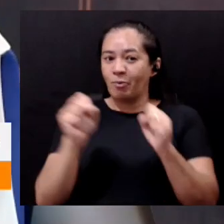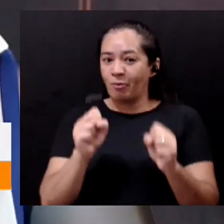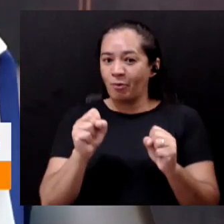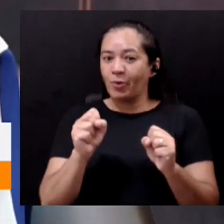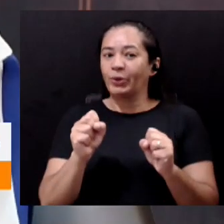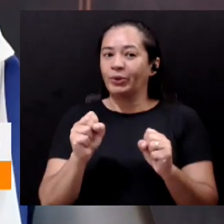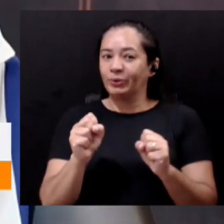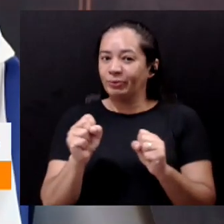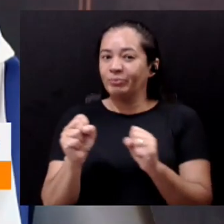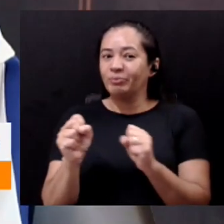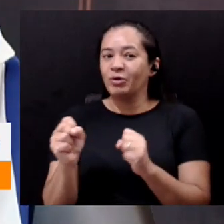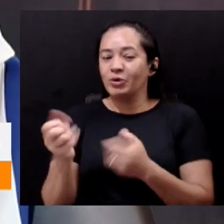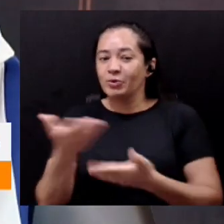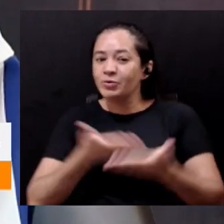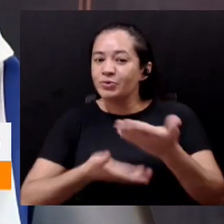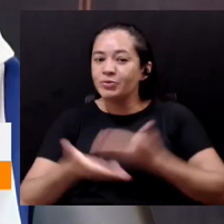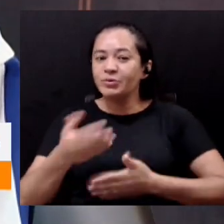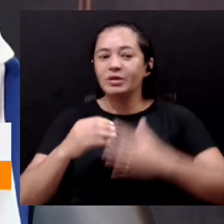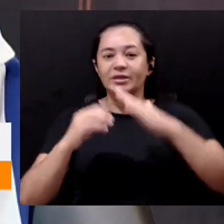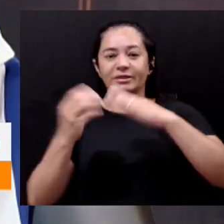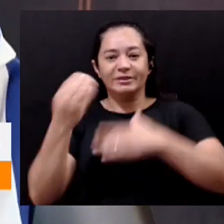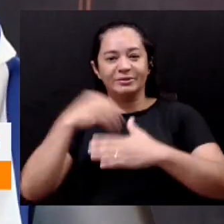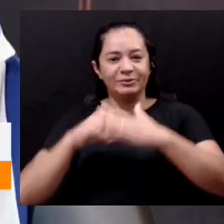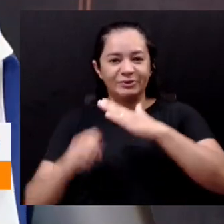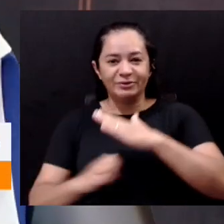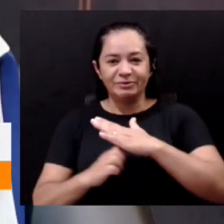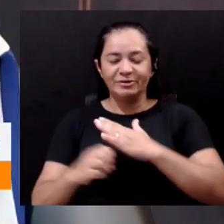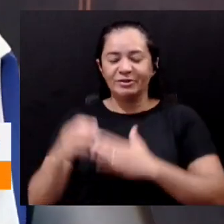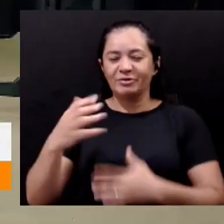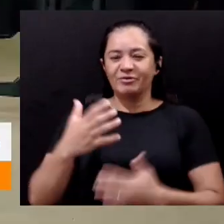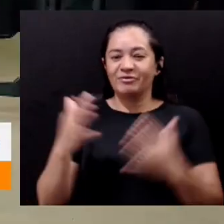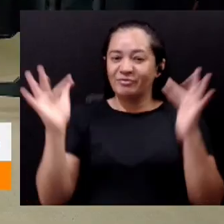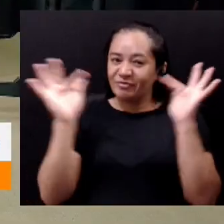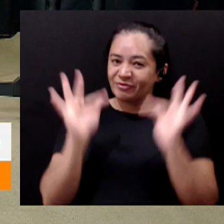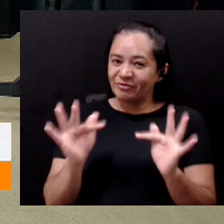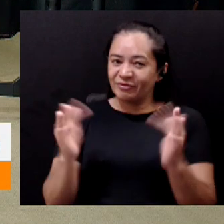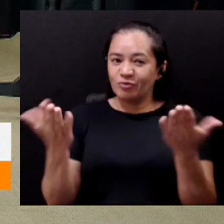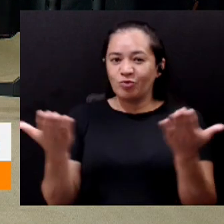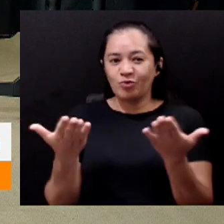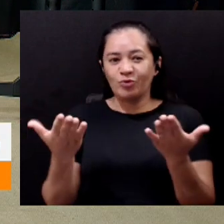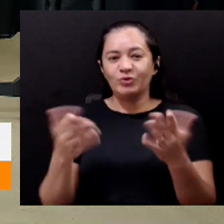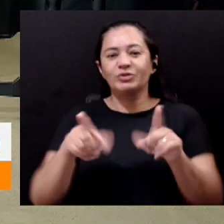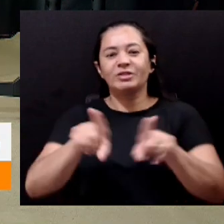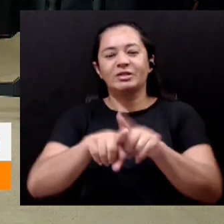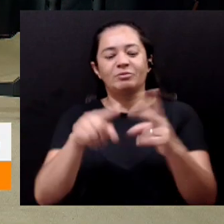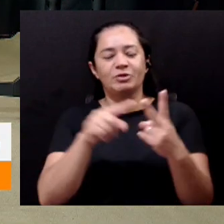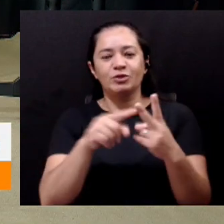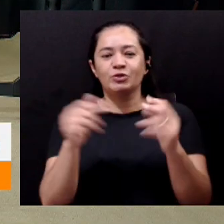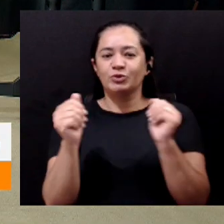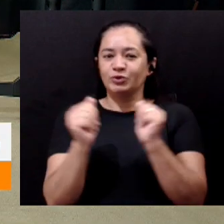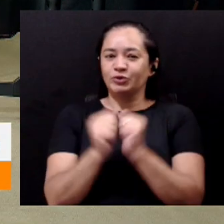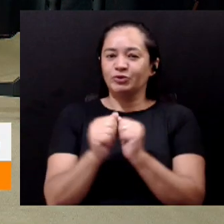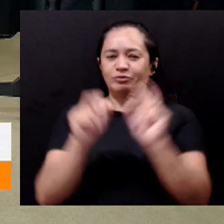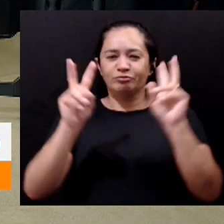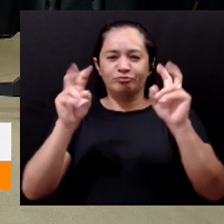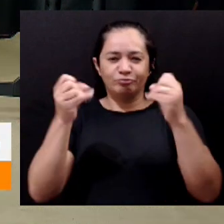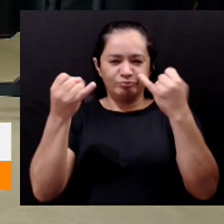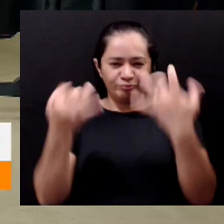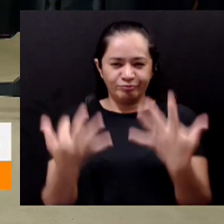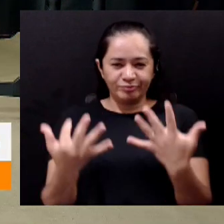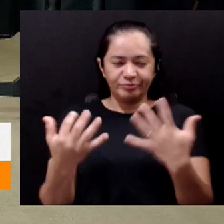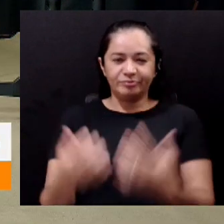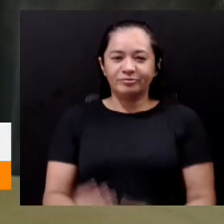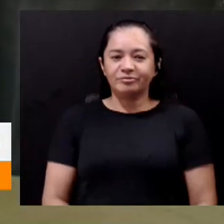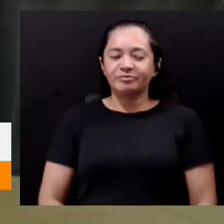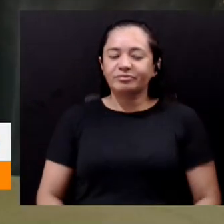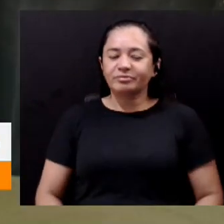empresa. Então, estou muito feliz e honrada de estar aqui com você hoje, com o Denis, para poder falar de um assunto tão importante. Prazer, felicidade e satisfação é